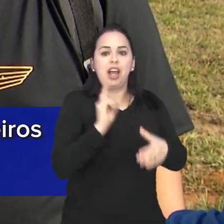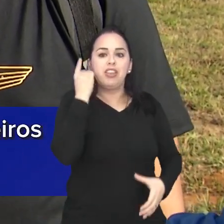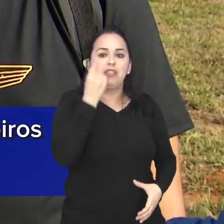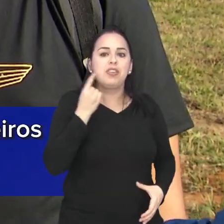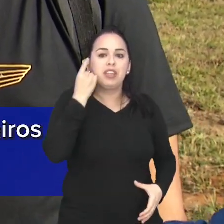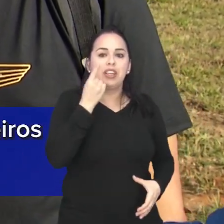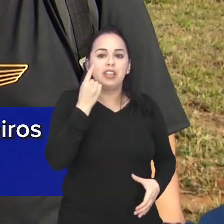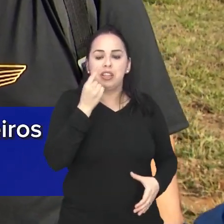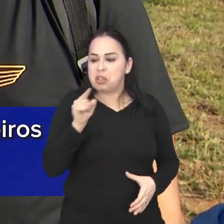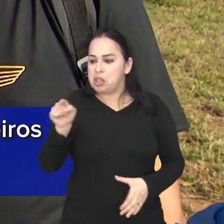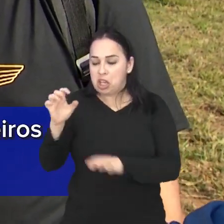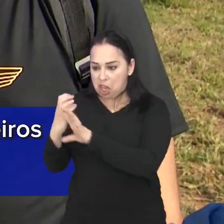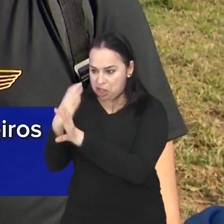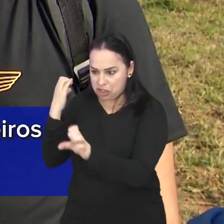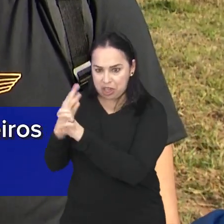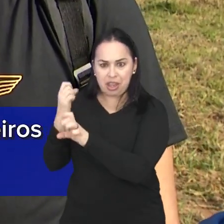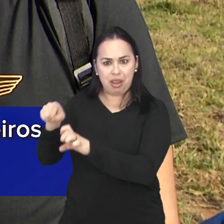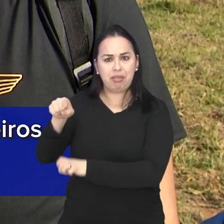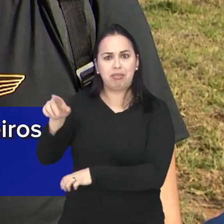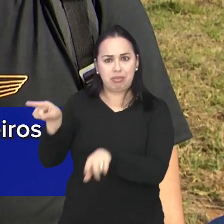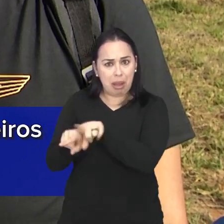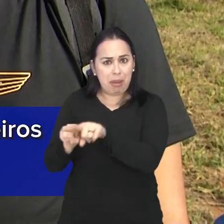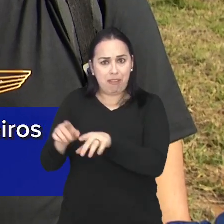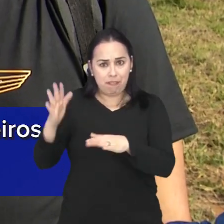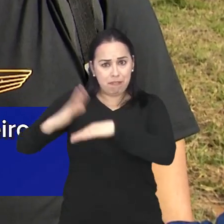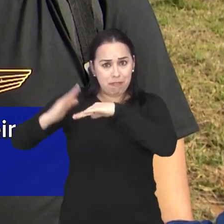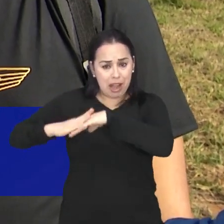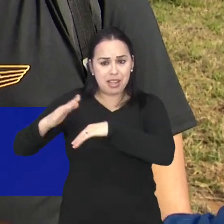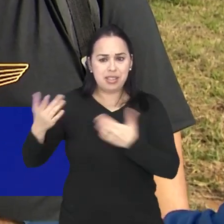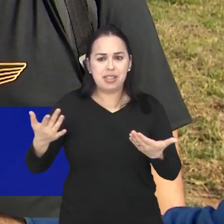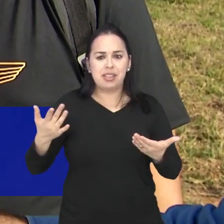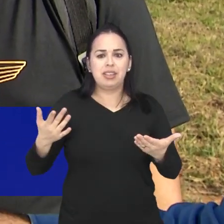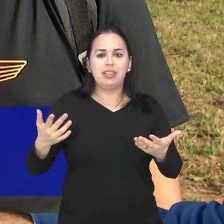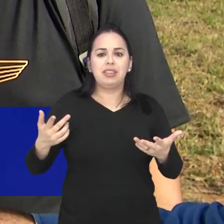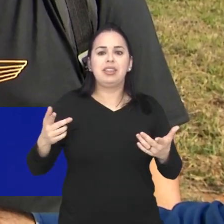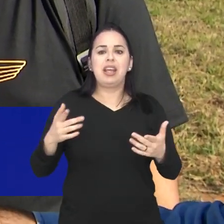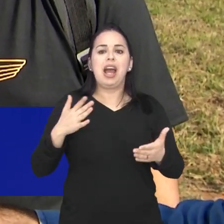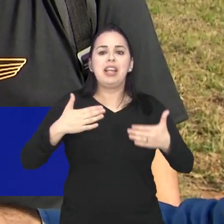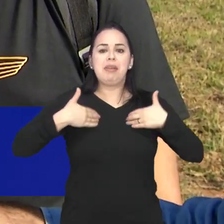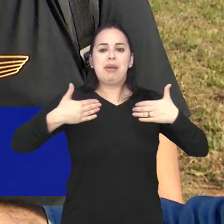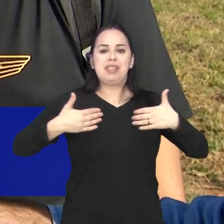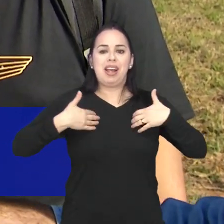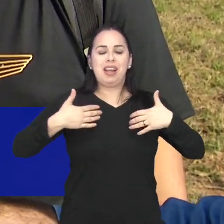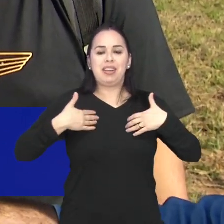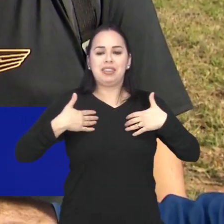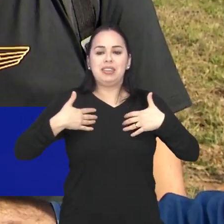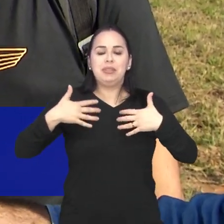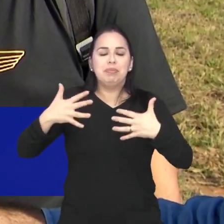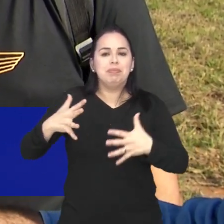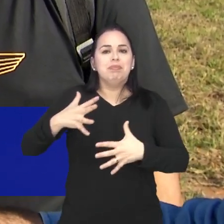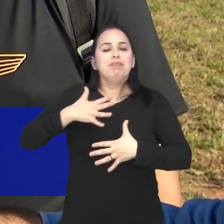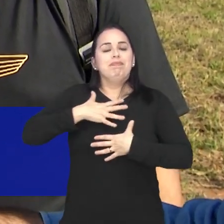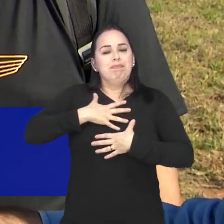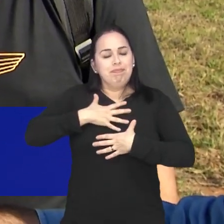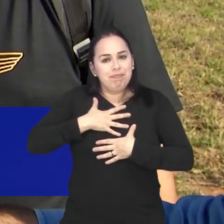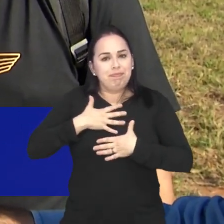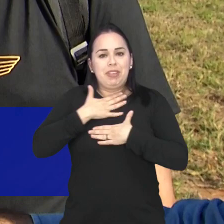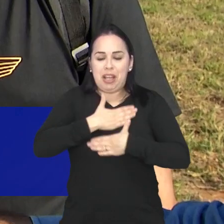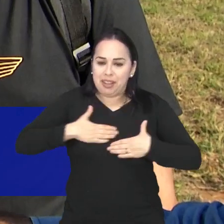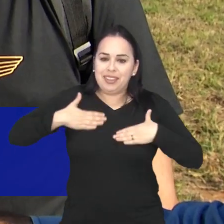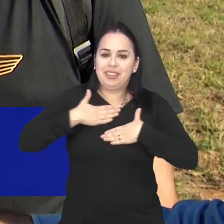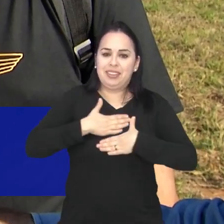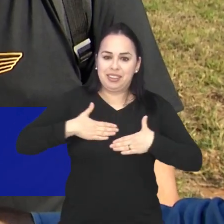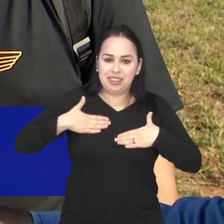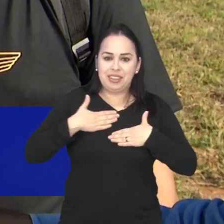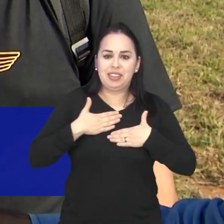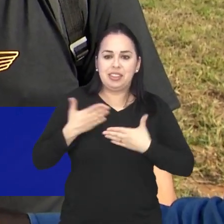doing engineering things that would, be for engineers typically, it's both exciting and then also I think it's inspirational for other people to